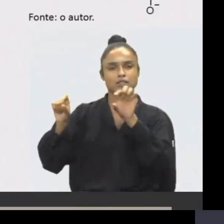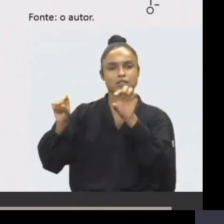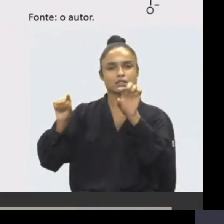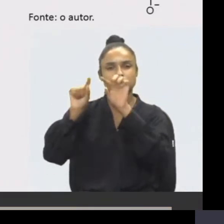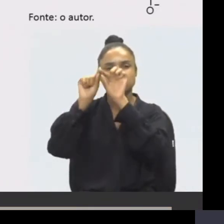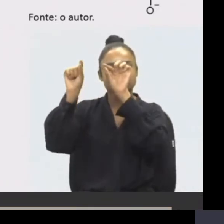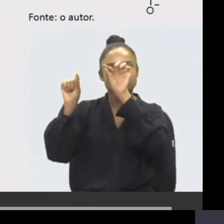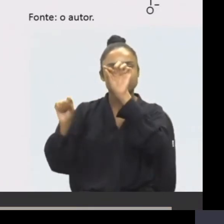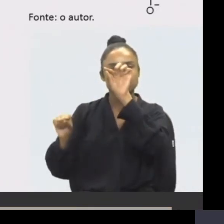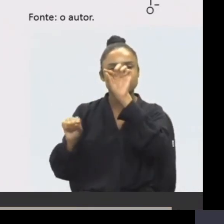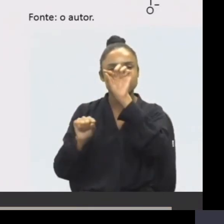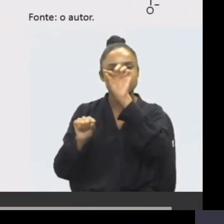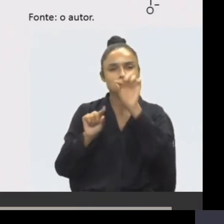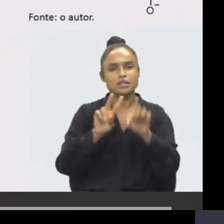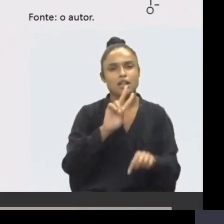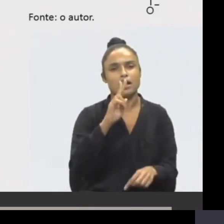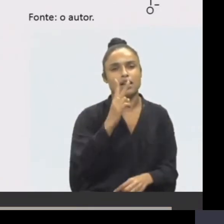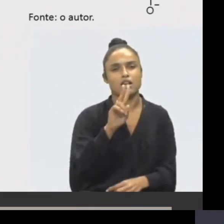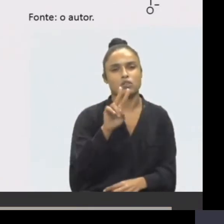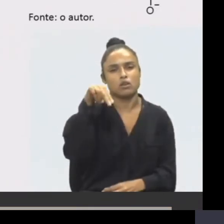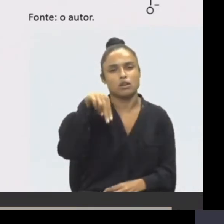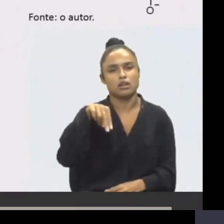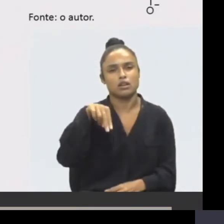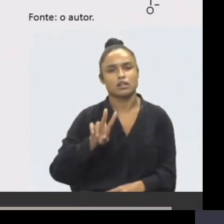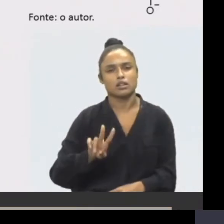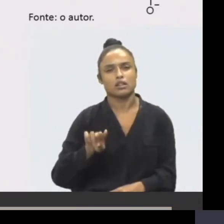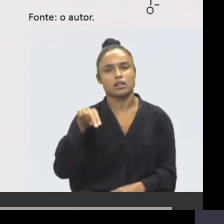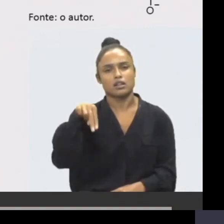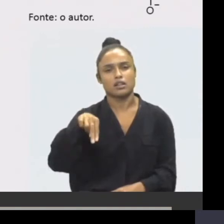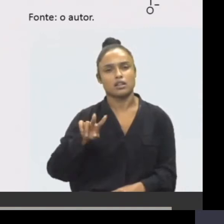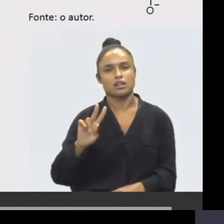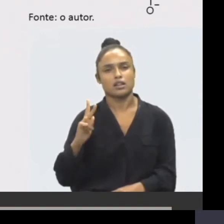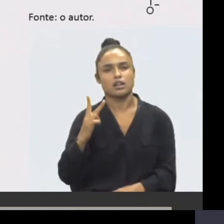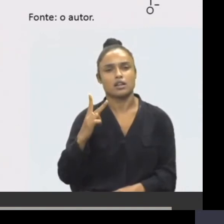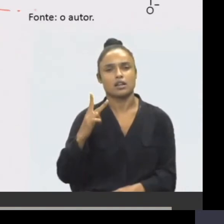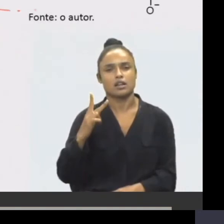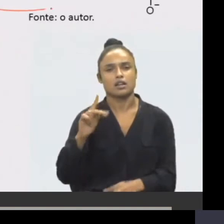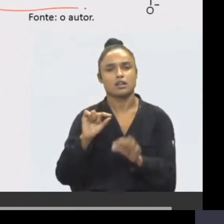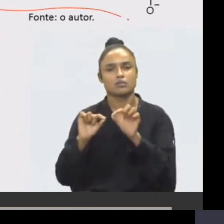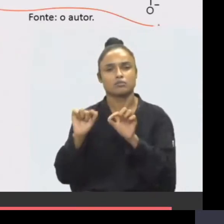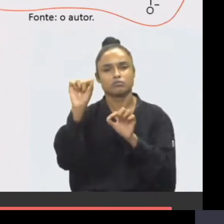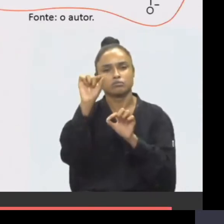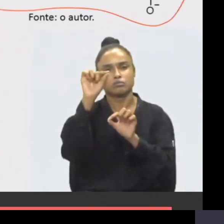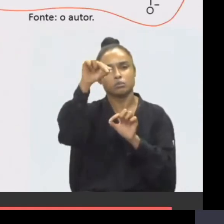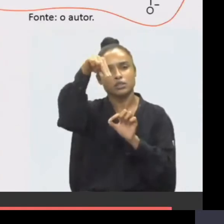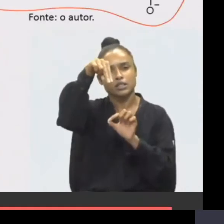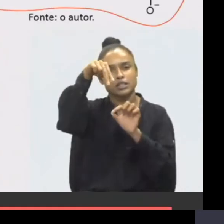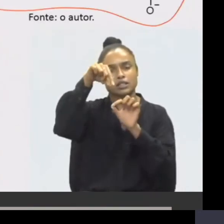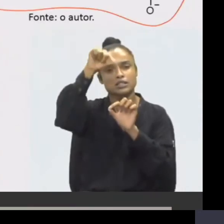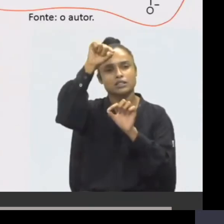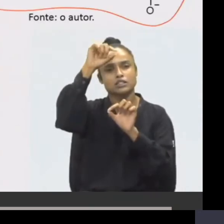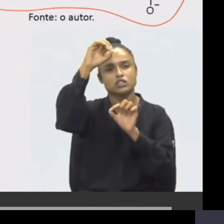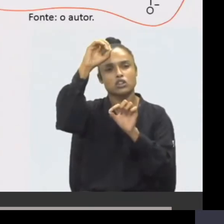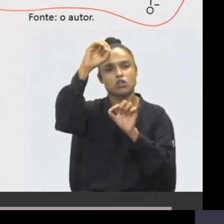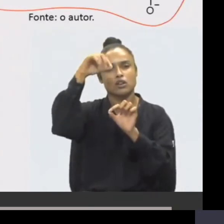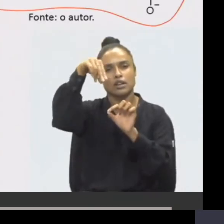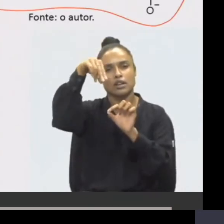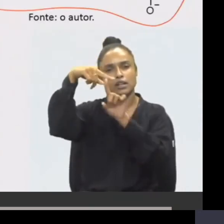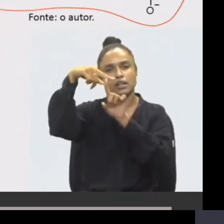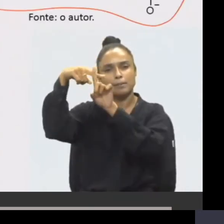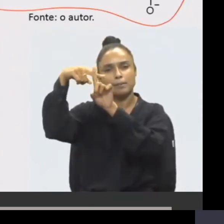nitrofenilhidrazina. Quando esses dois compostos reagirem em meio ácido, eles vão estar formando esse novo composto, e esse